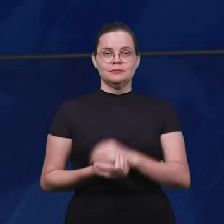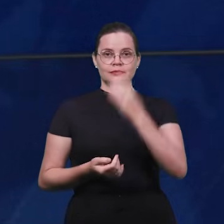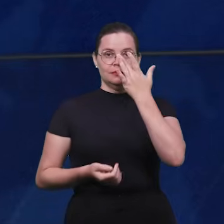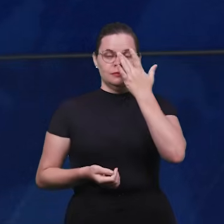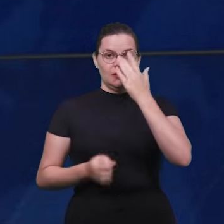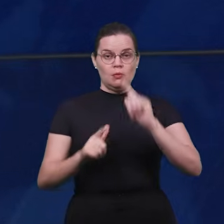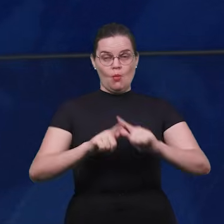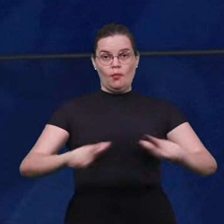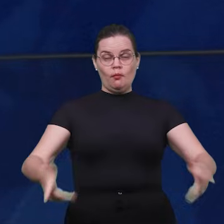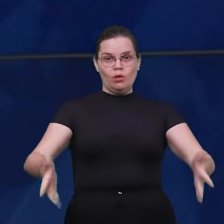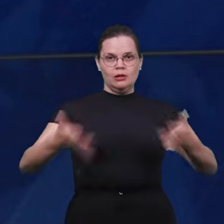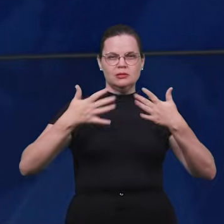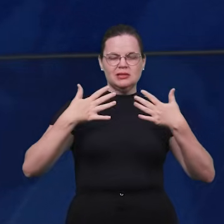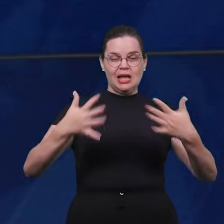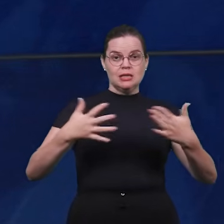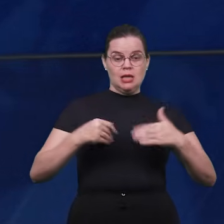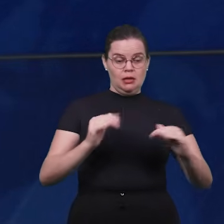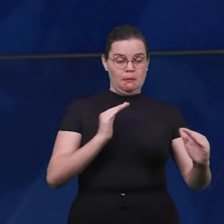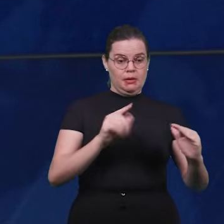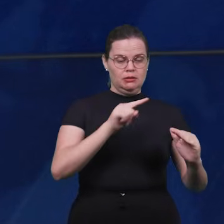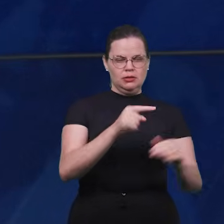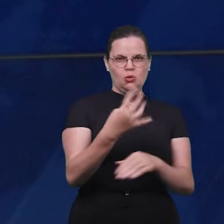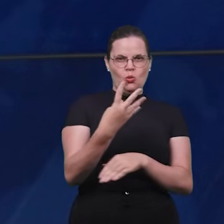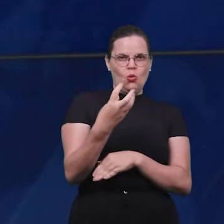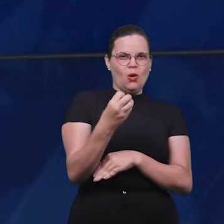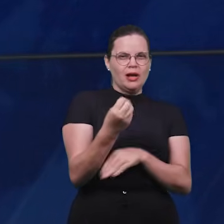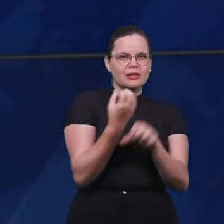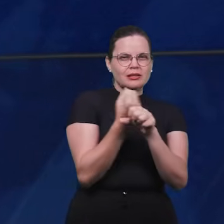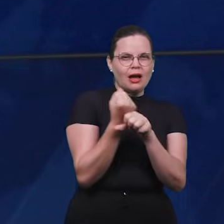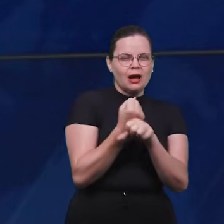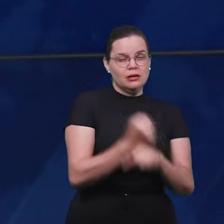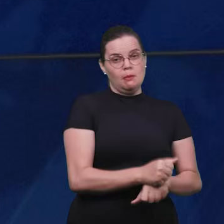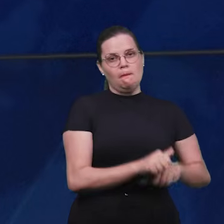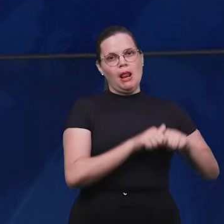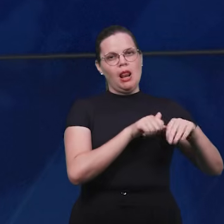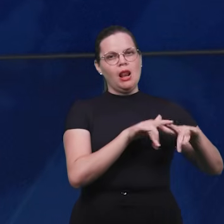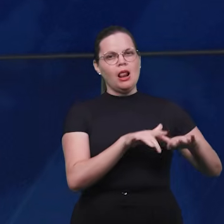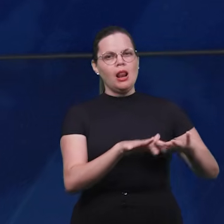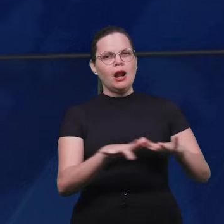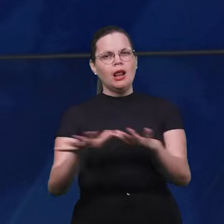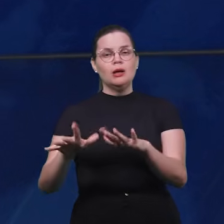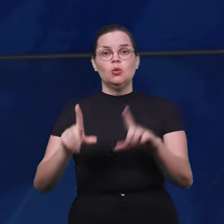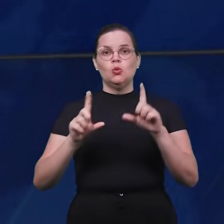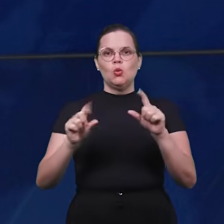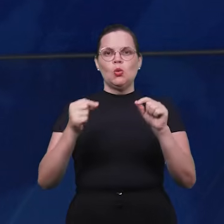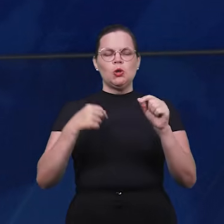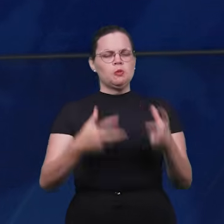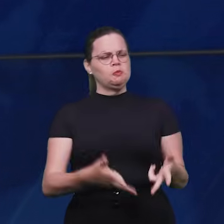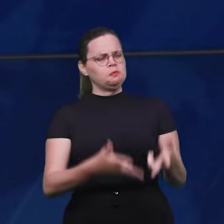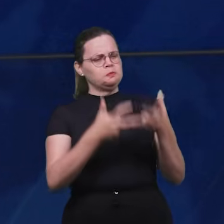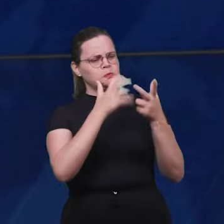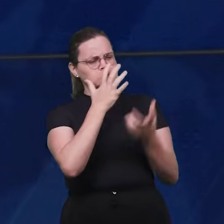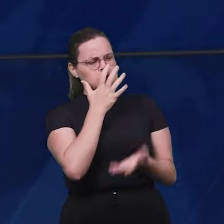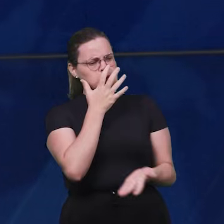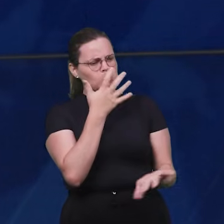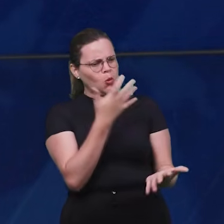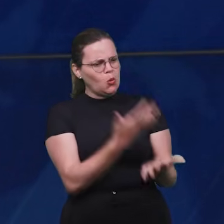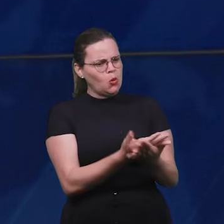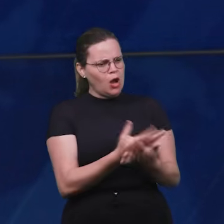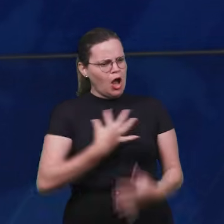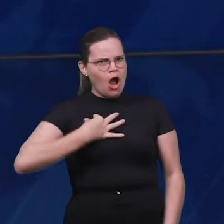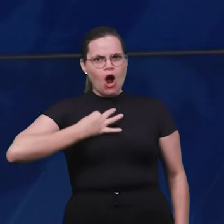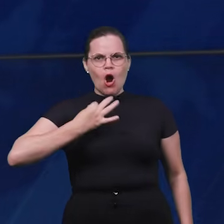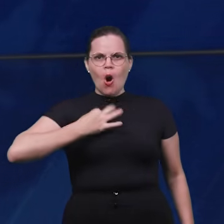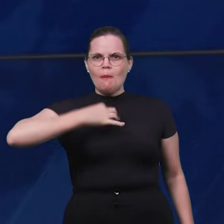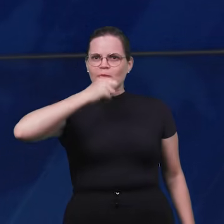caminhada pelo deserto por 40 anos, o que mais impressiona é que as roupas e os calçados do povo não